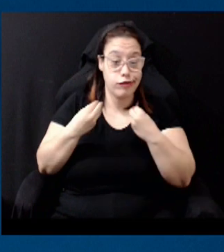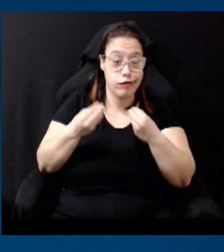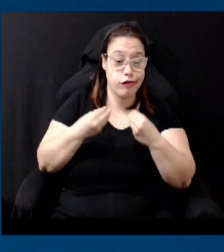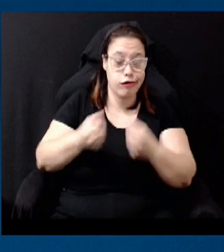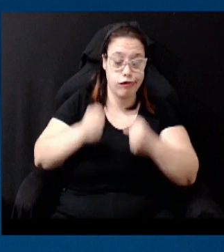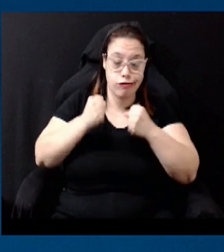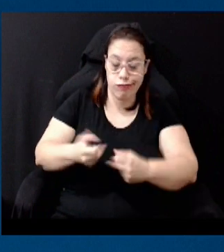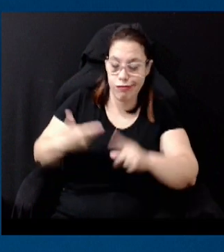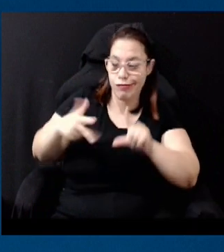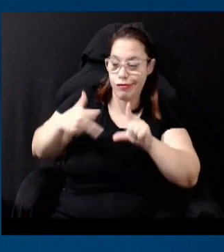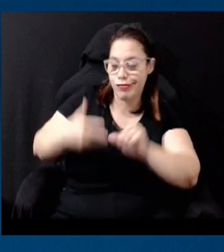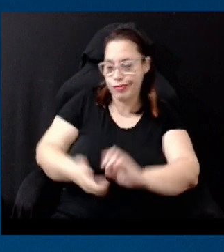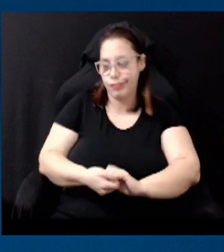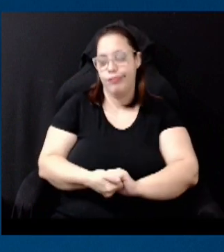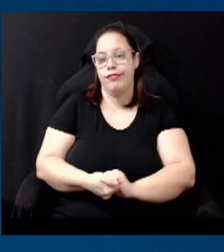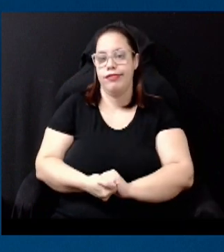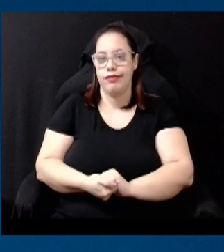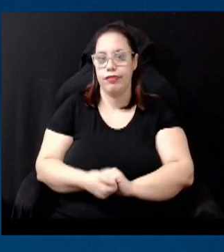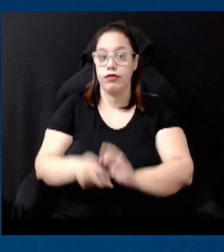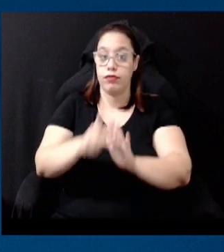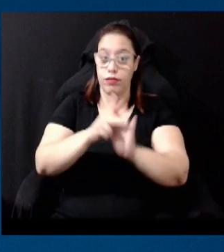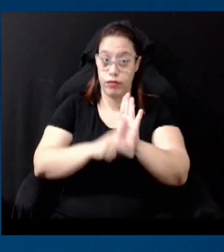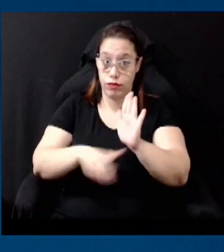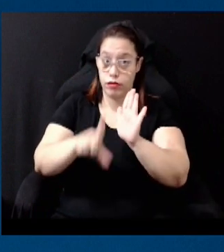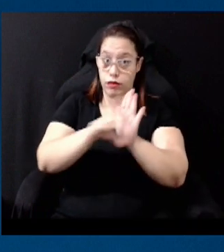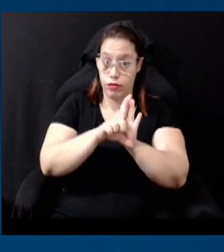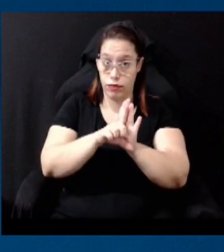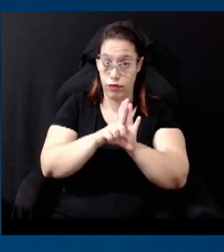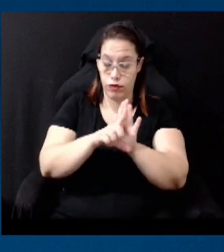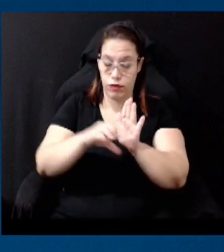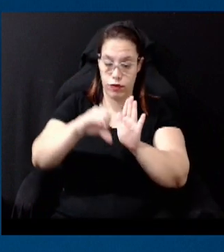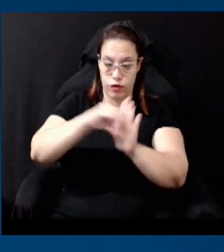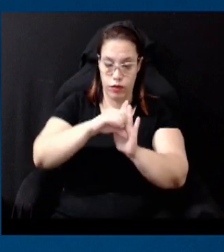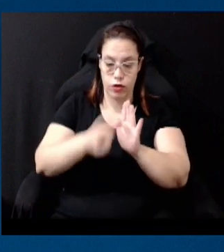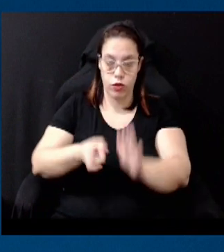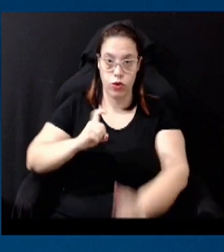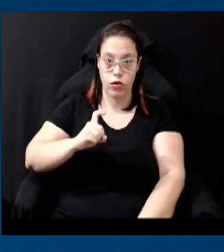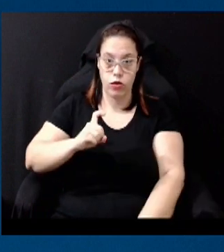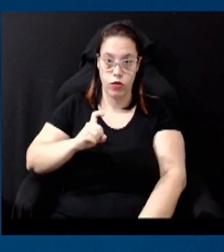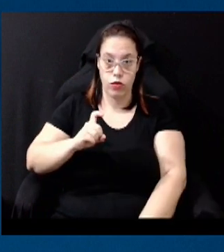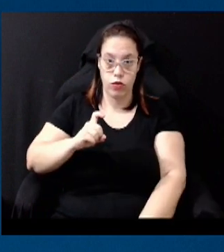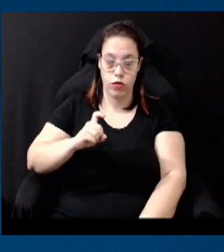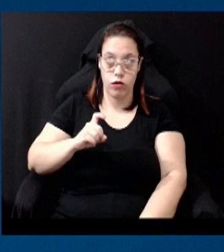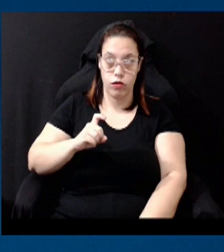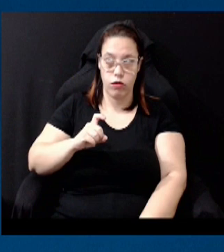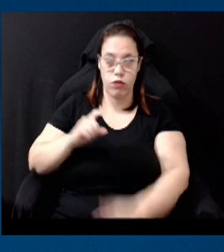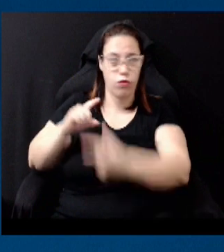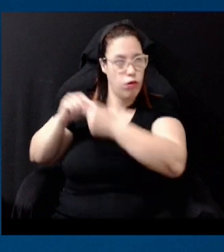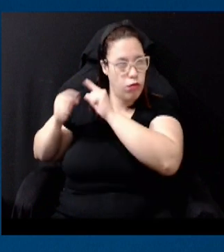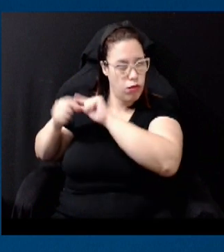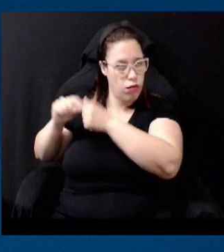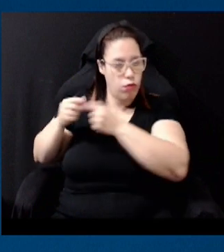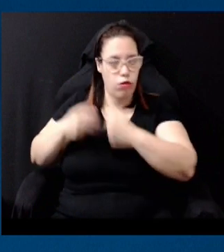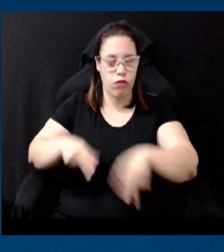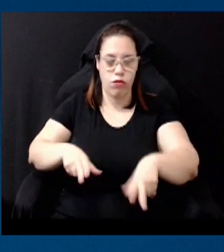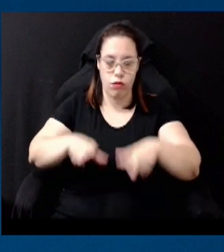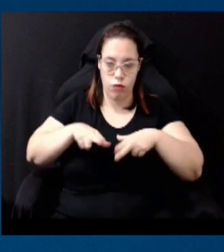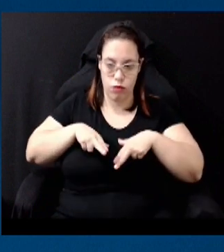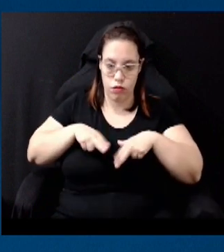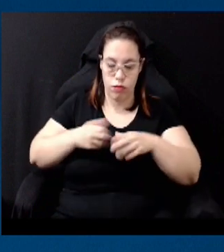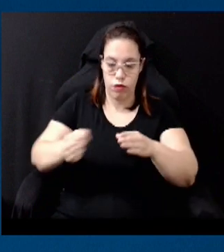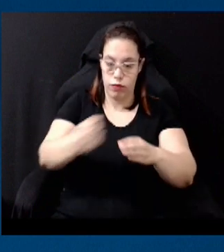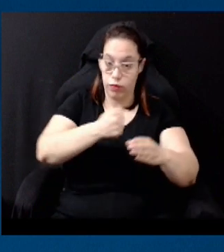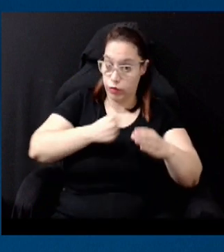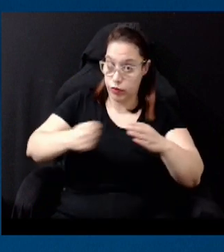legislativo. O item 9 é o projeto do ex-vereador Major Jaime, que concede o diploma de mérito gastronômico